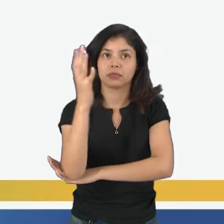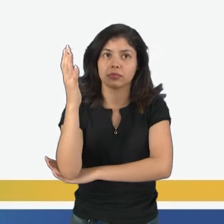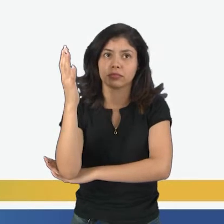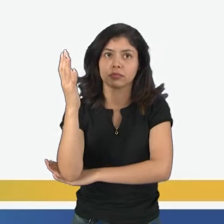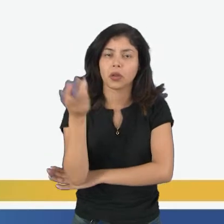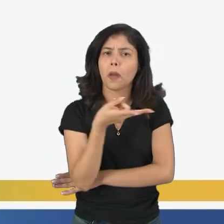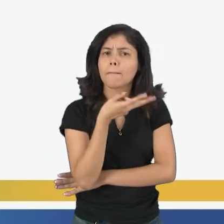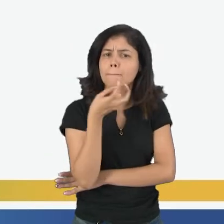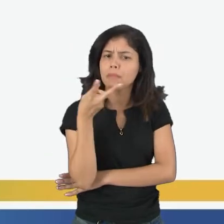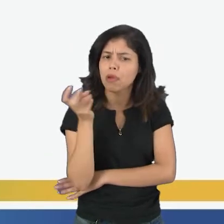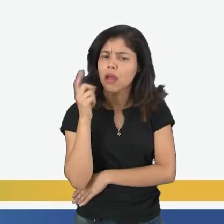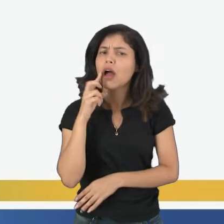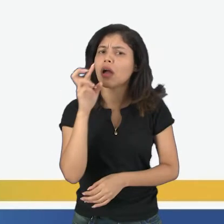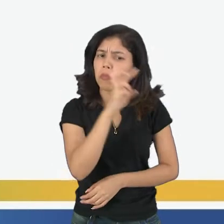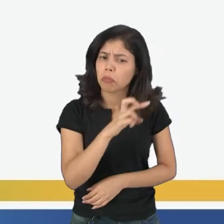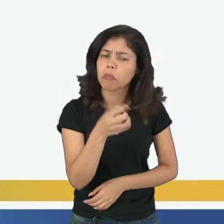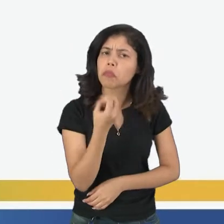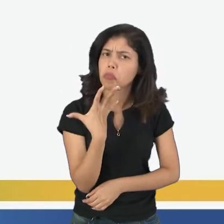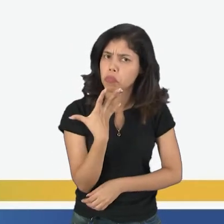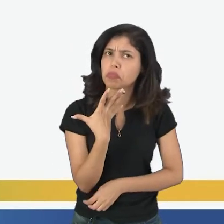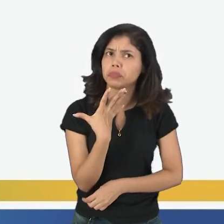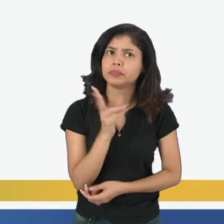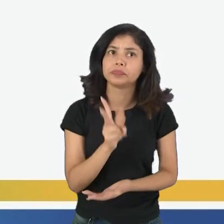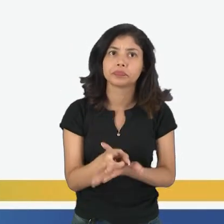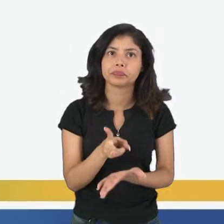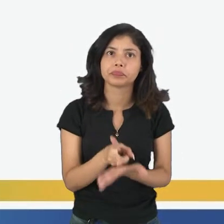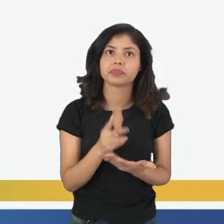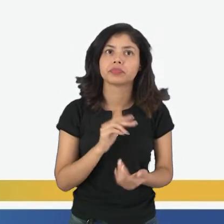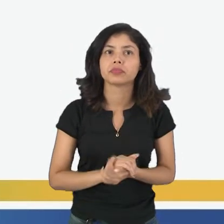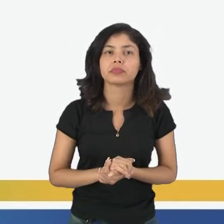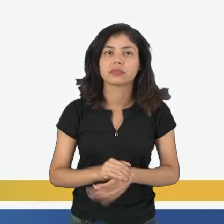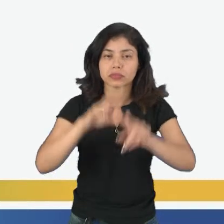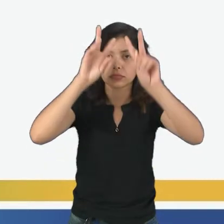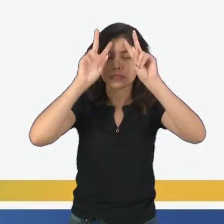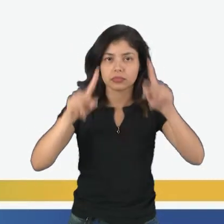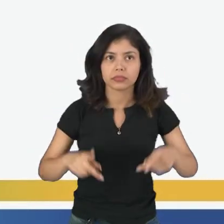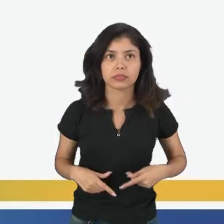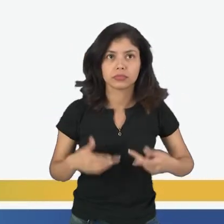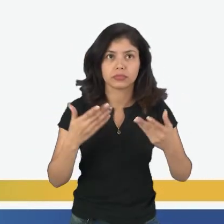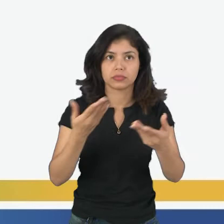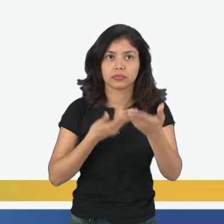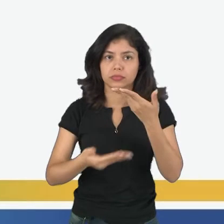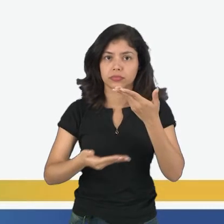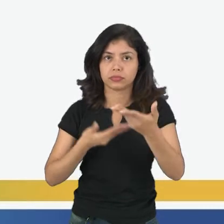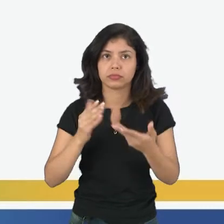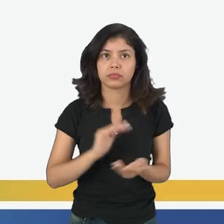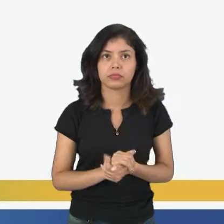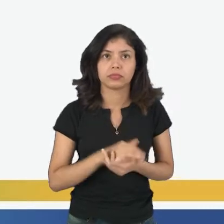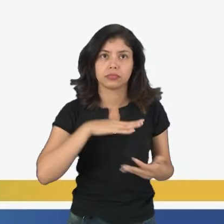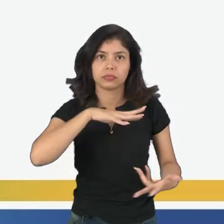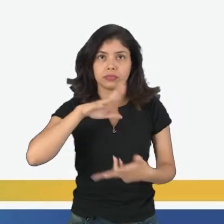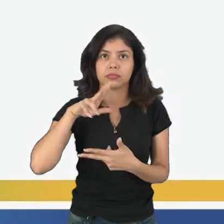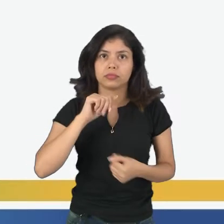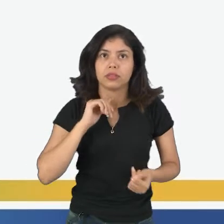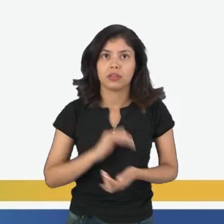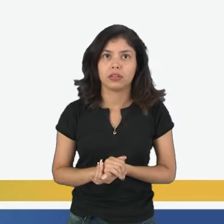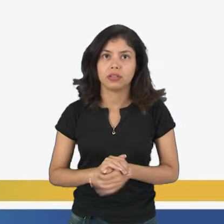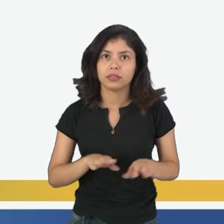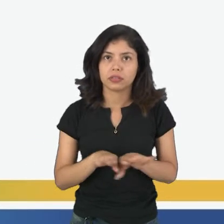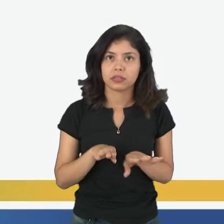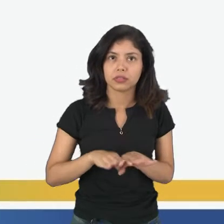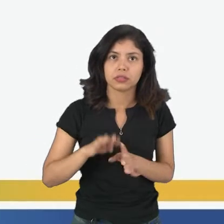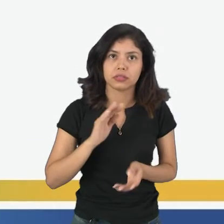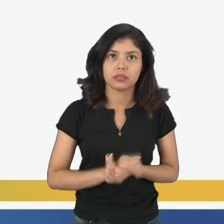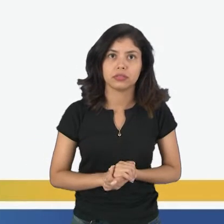para a gente analisar. E aí eu às vezes digo que mesmo que não tivesse o ser humano convivendo no planeta, ainda assim